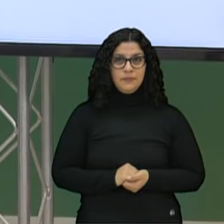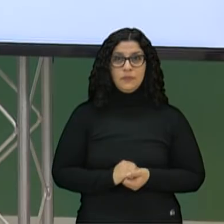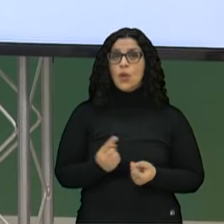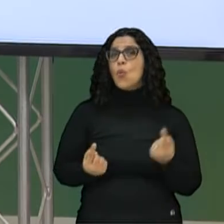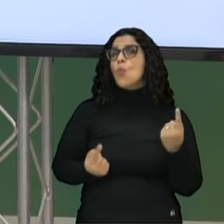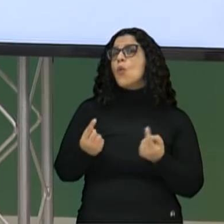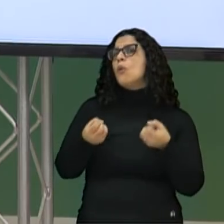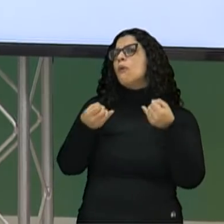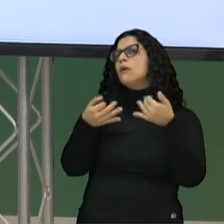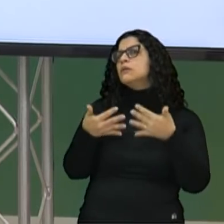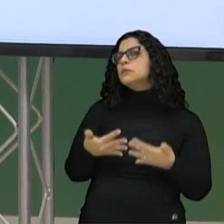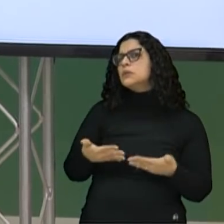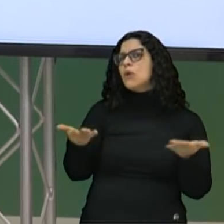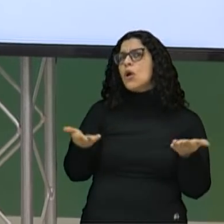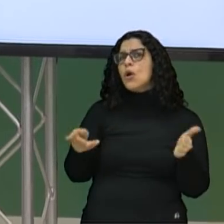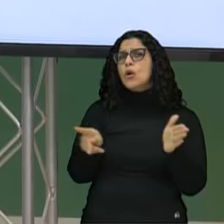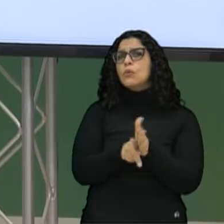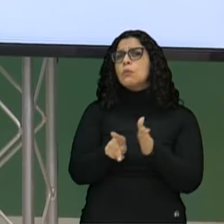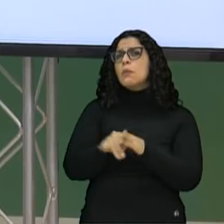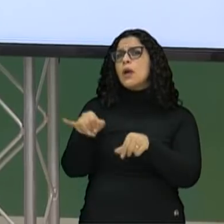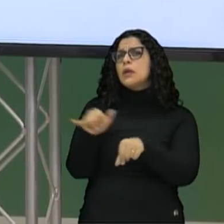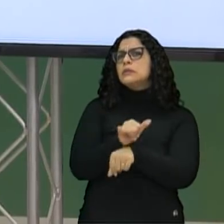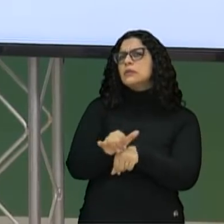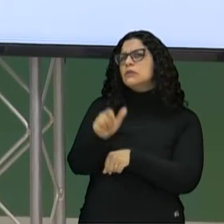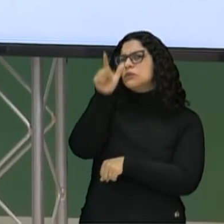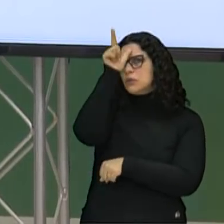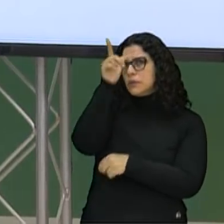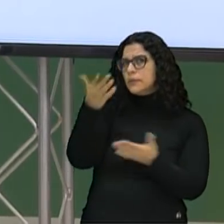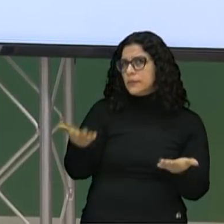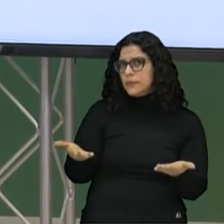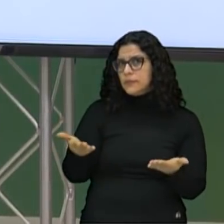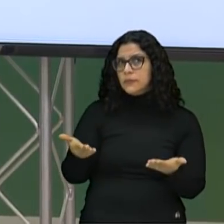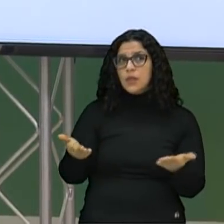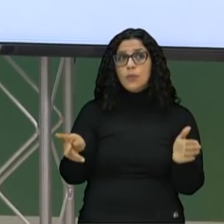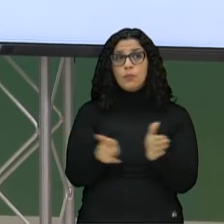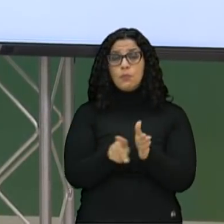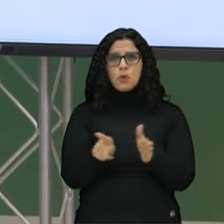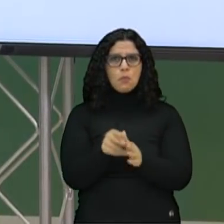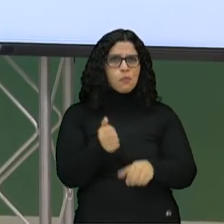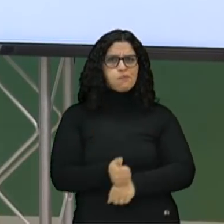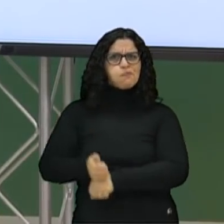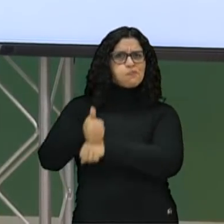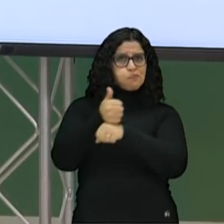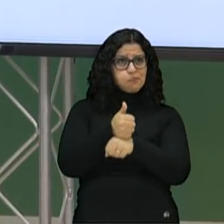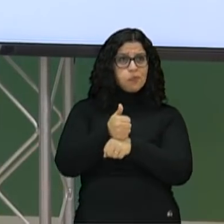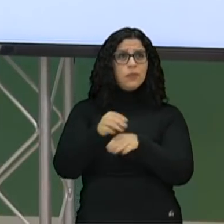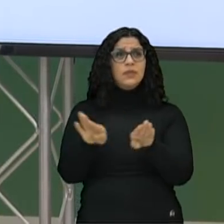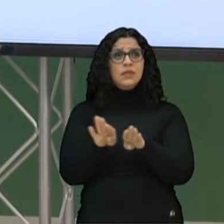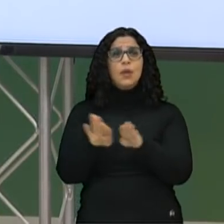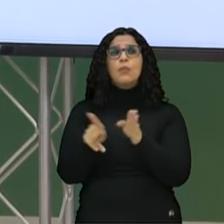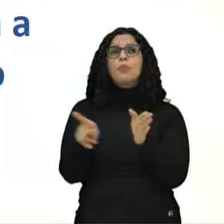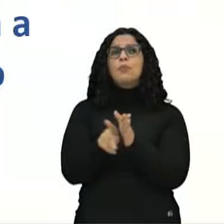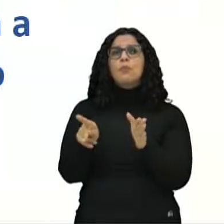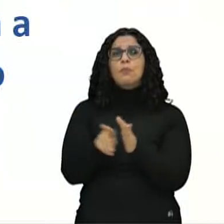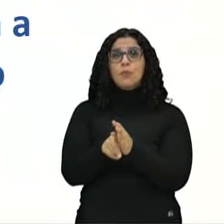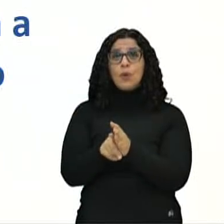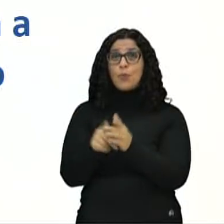Qual a explicação para essa tática alemã, então, de superioridade? A tática conhecida